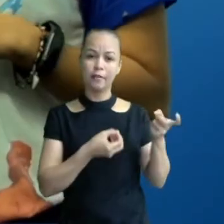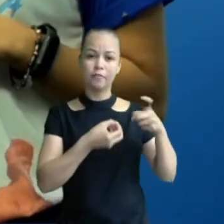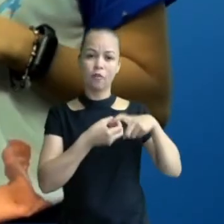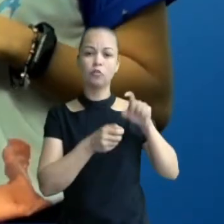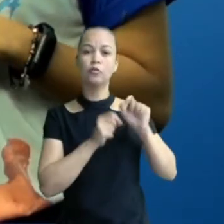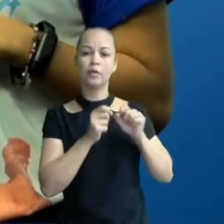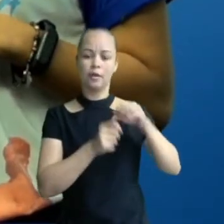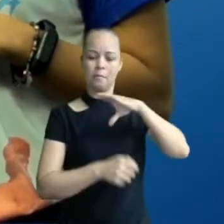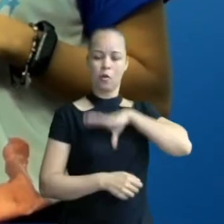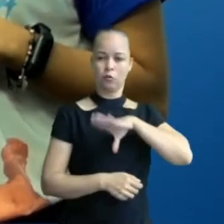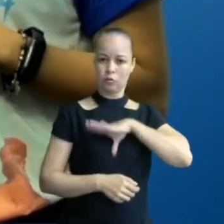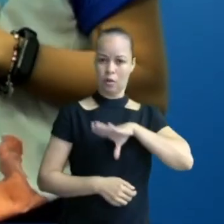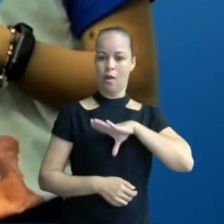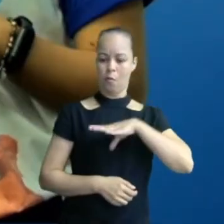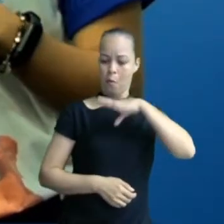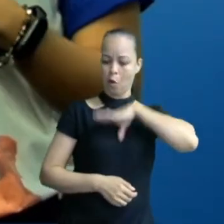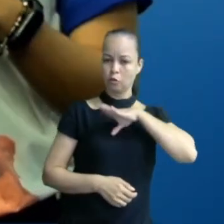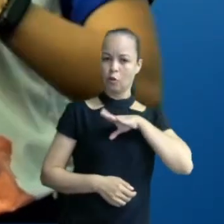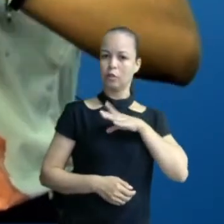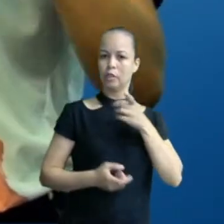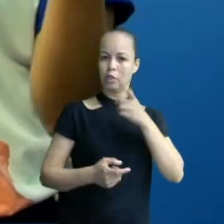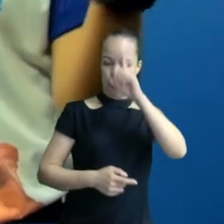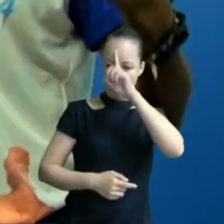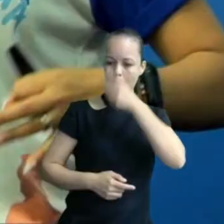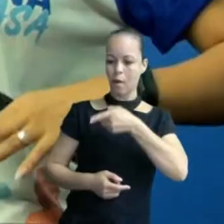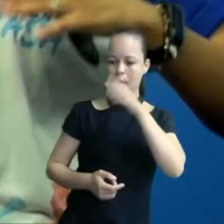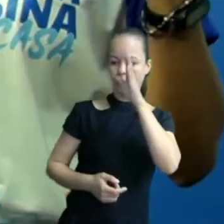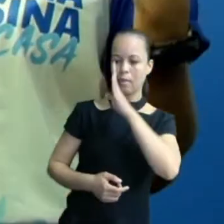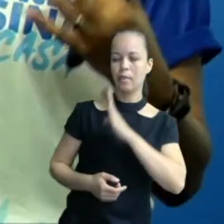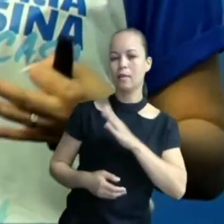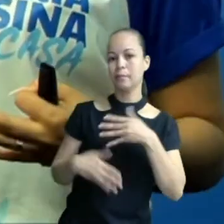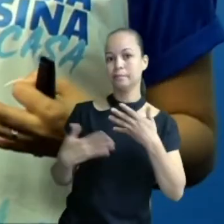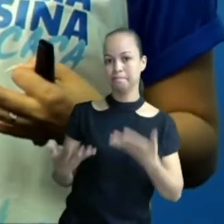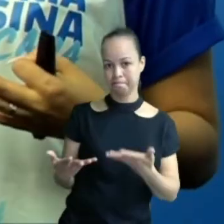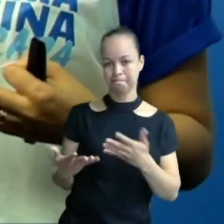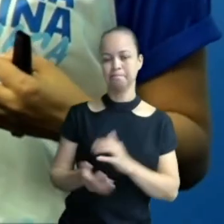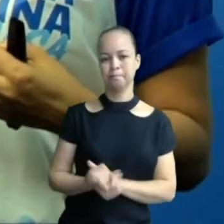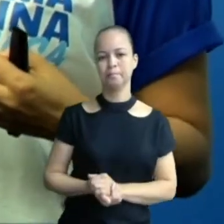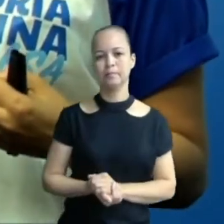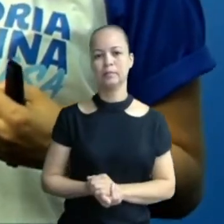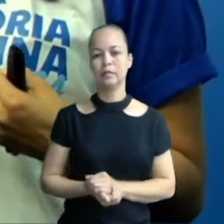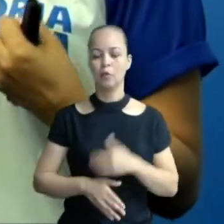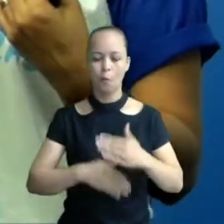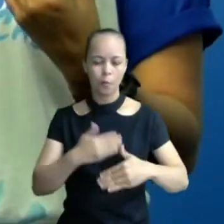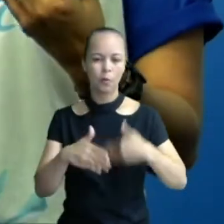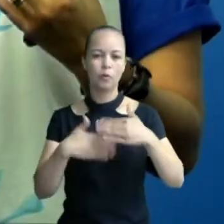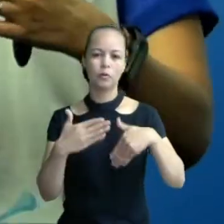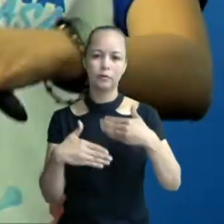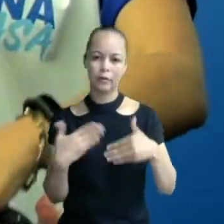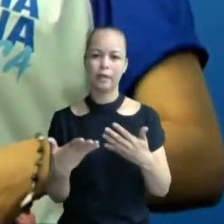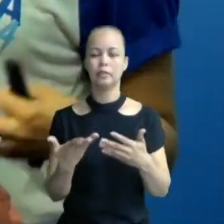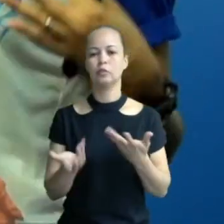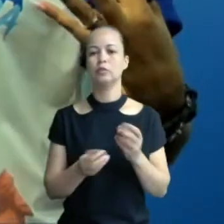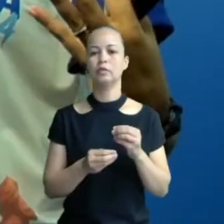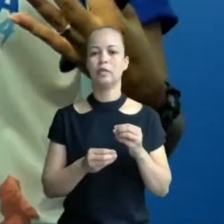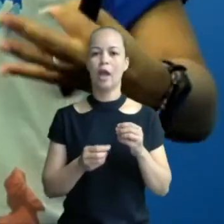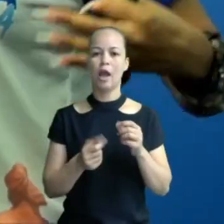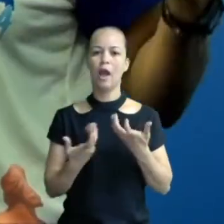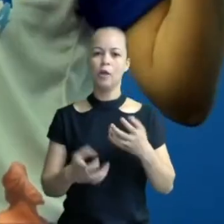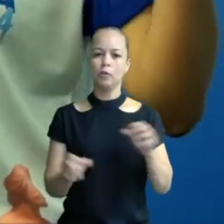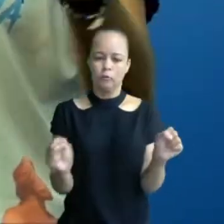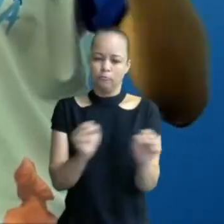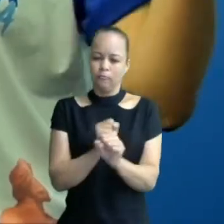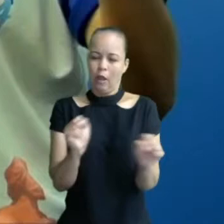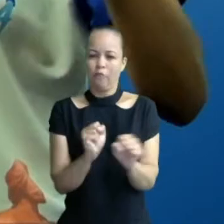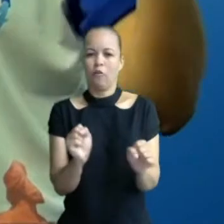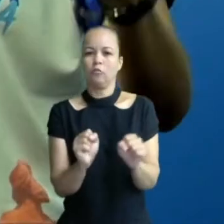o Brasil, né? E aí foi quando começou o processo de insurreição, ou seja, da revolta,